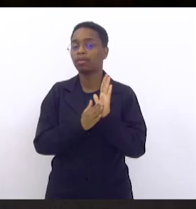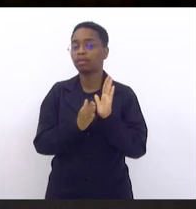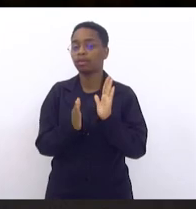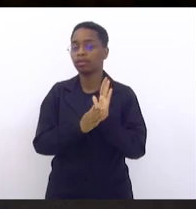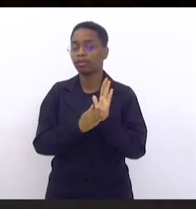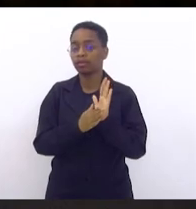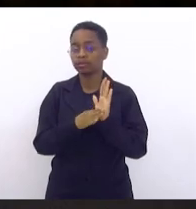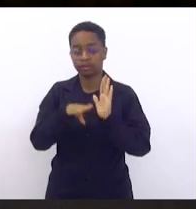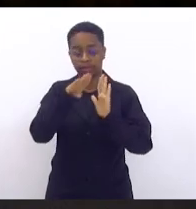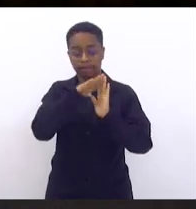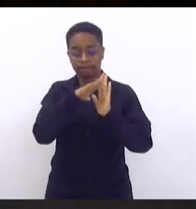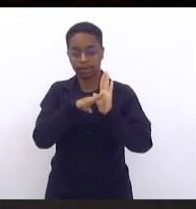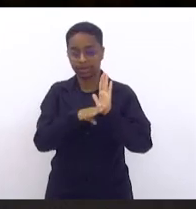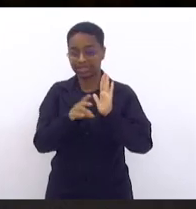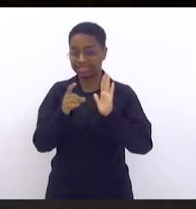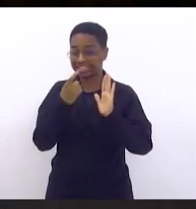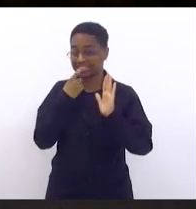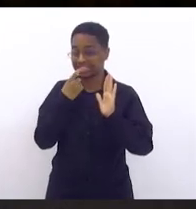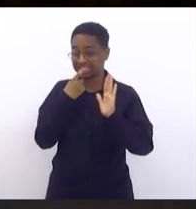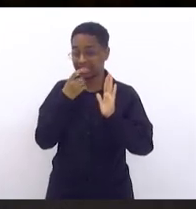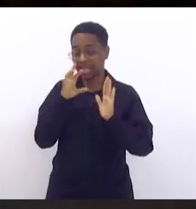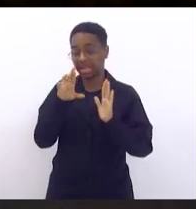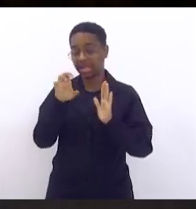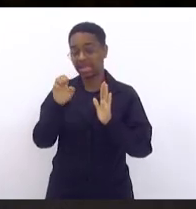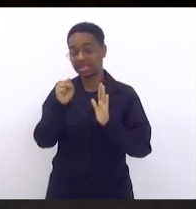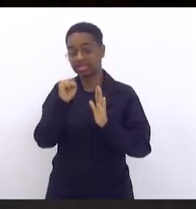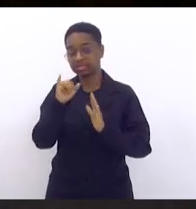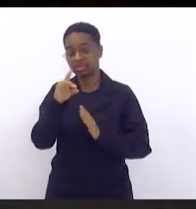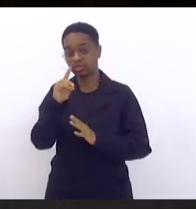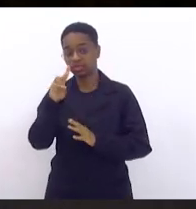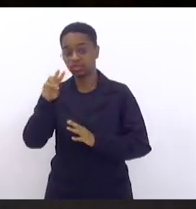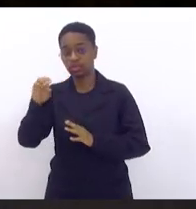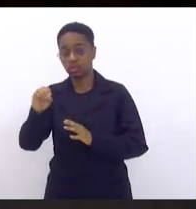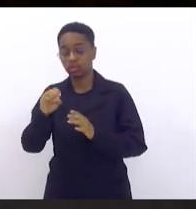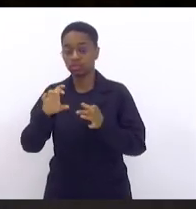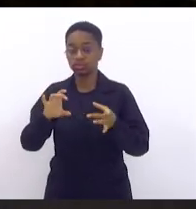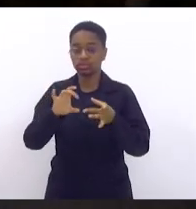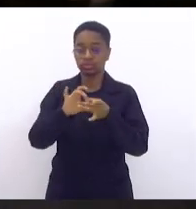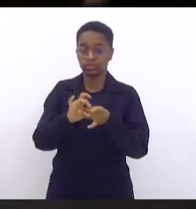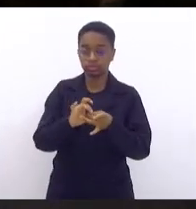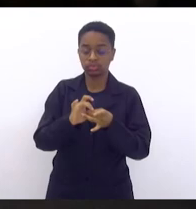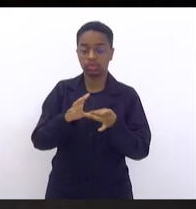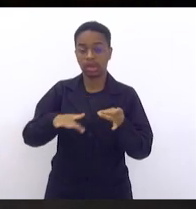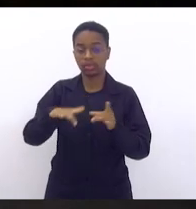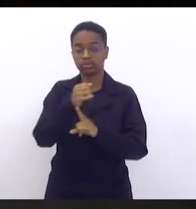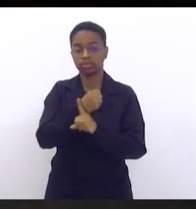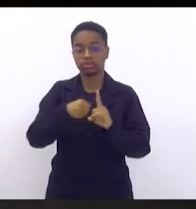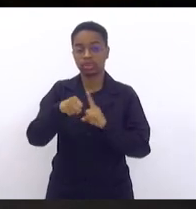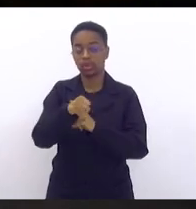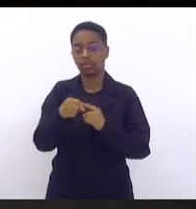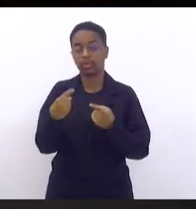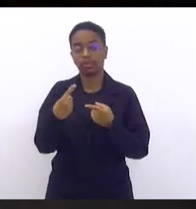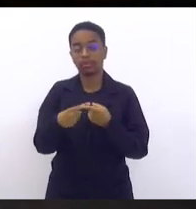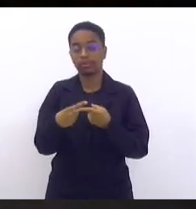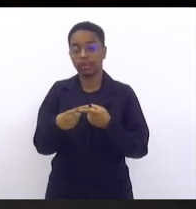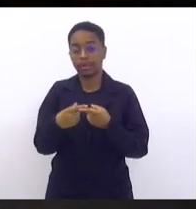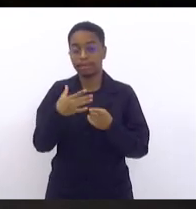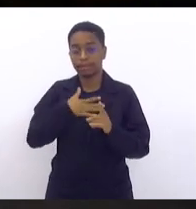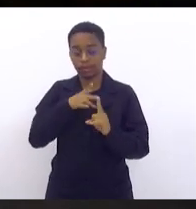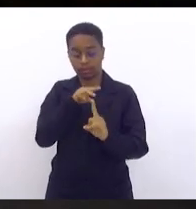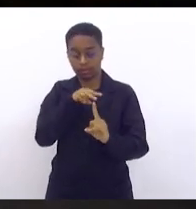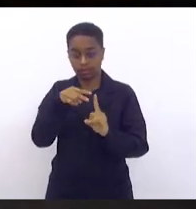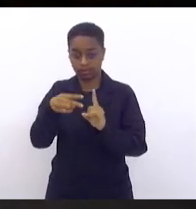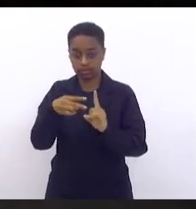a pauta plástico entre parentes resíduos lado a lado da questão social plástico versus questão social ao meu ver vai